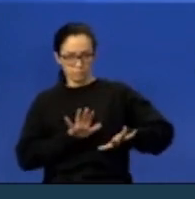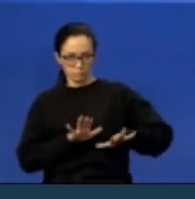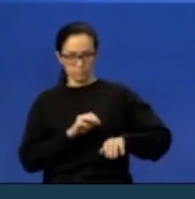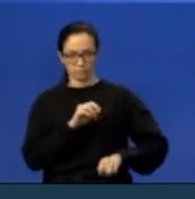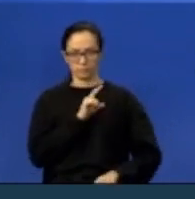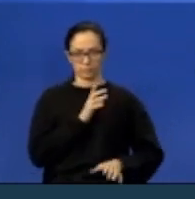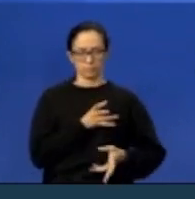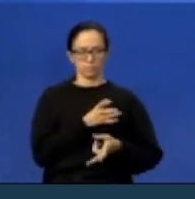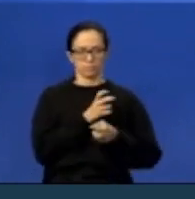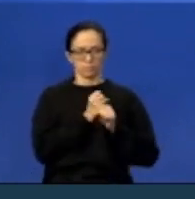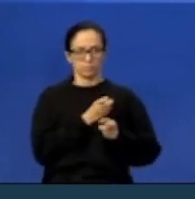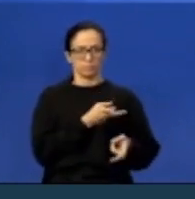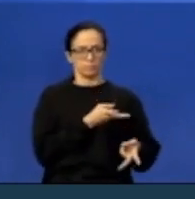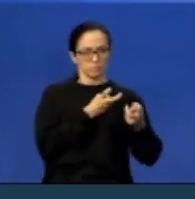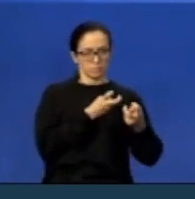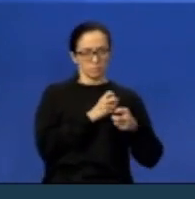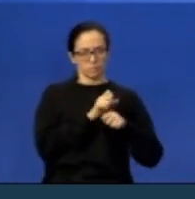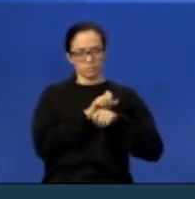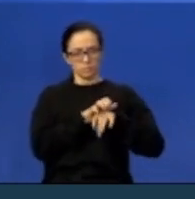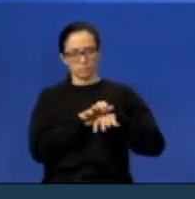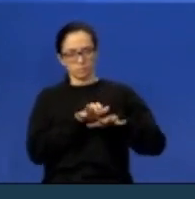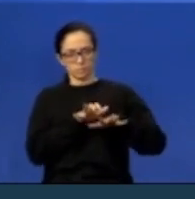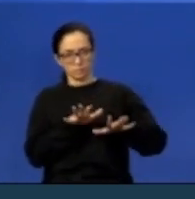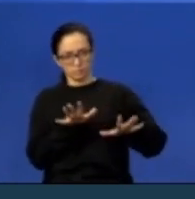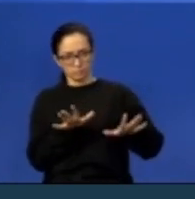que é quando, então, o coração ele está